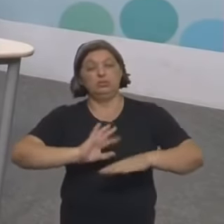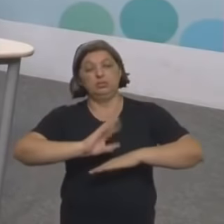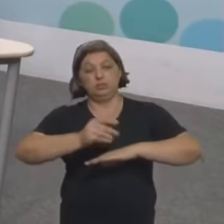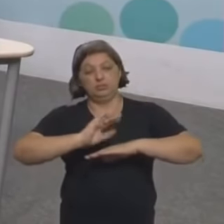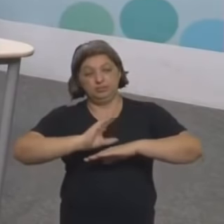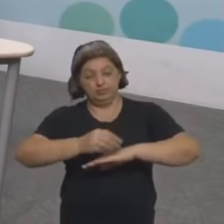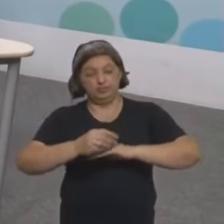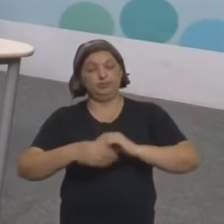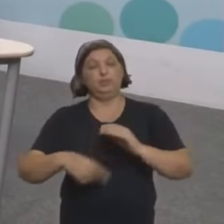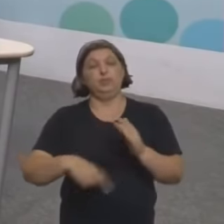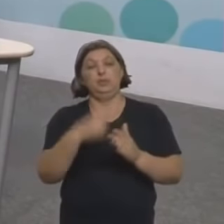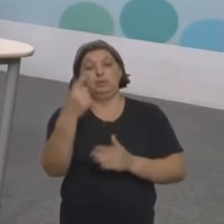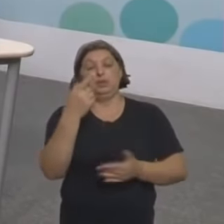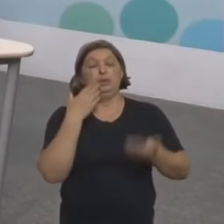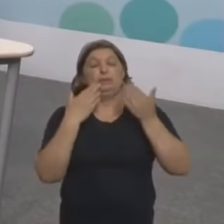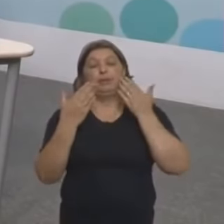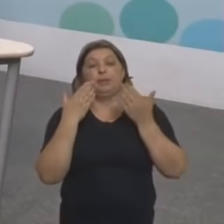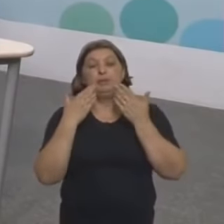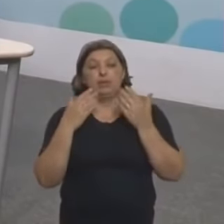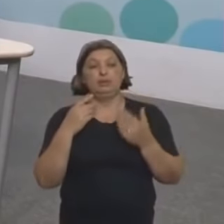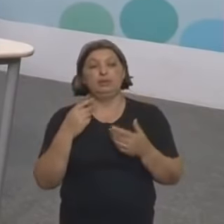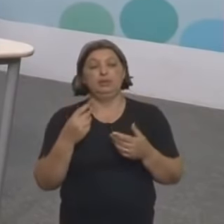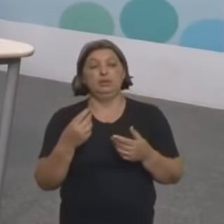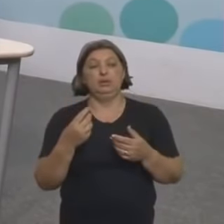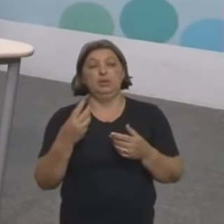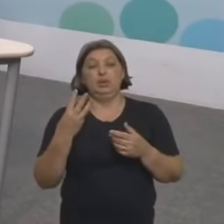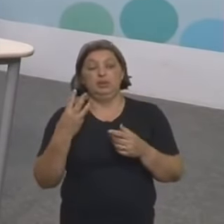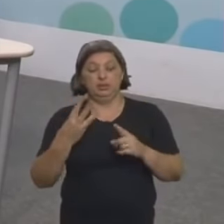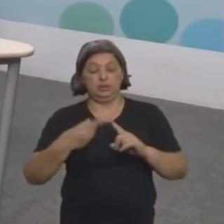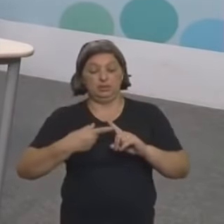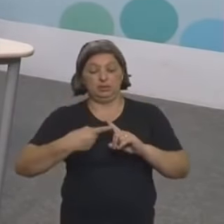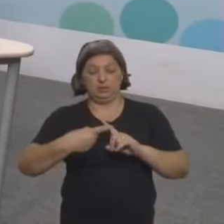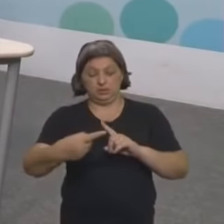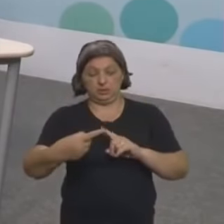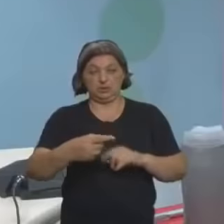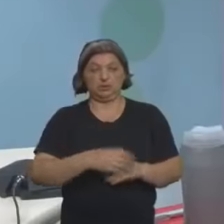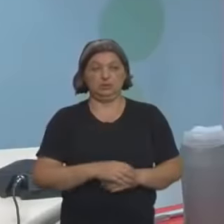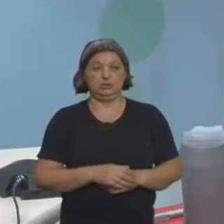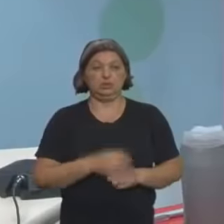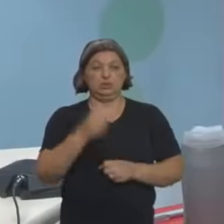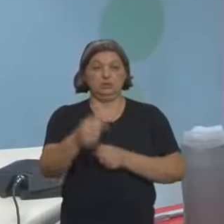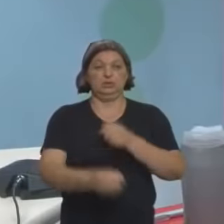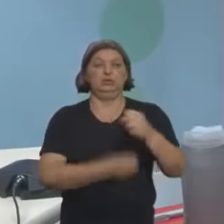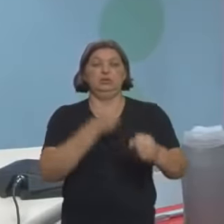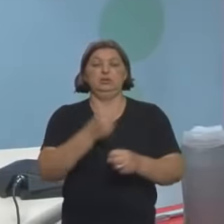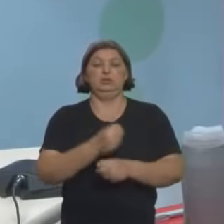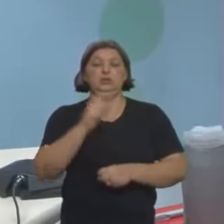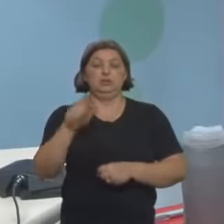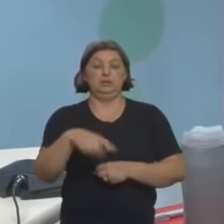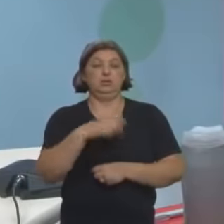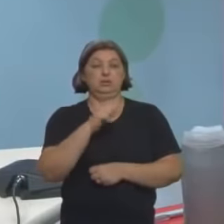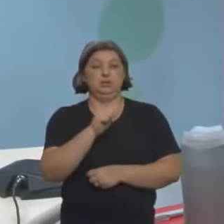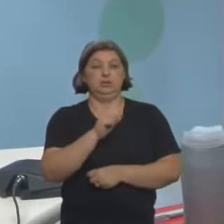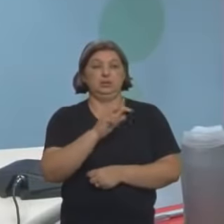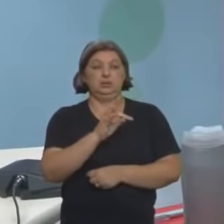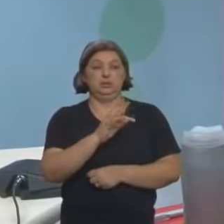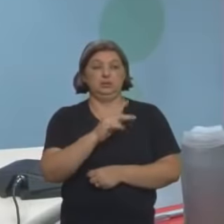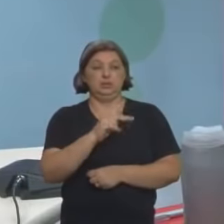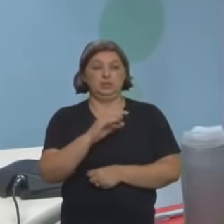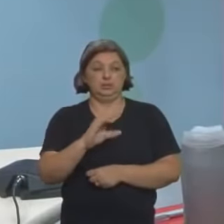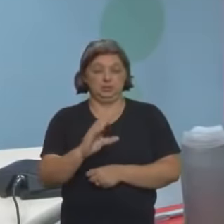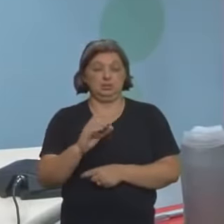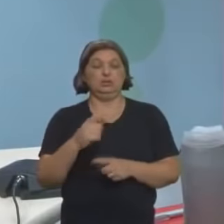essas nossas primeiras conversas nessas 3 últimas semanas. E para o ano que vem, né, nos ATPCs, a gente vai estar se encontrando